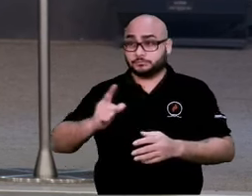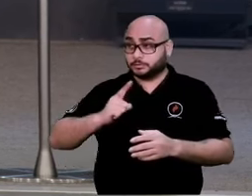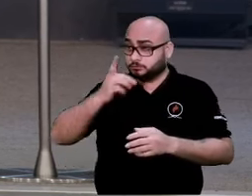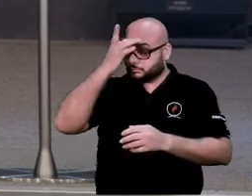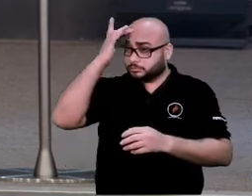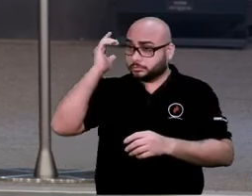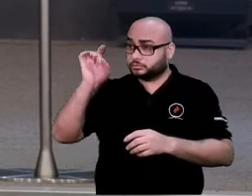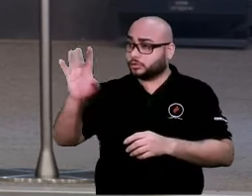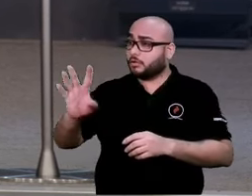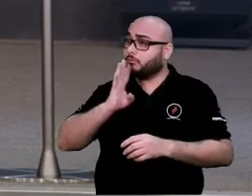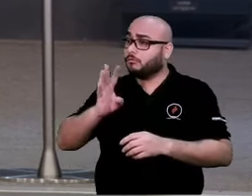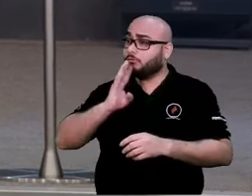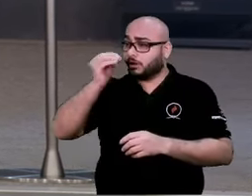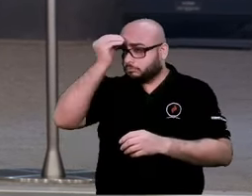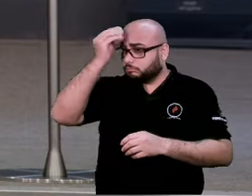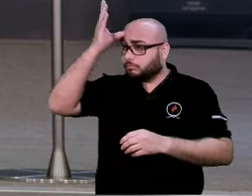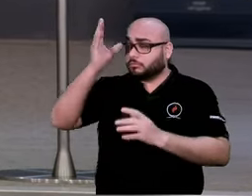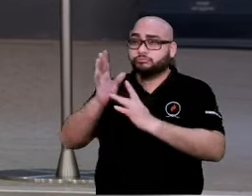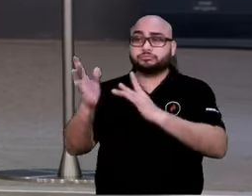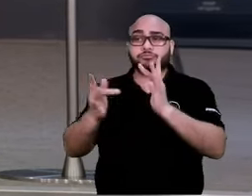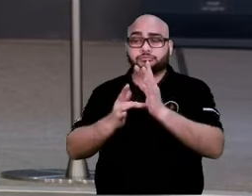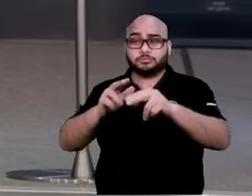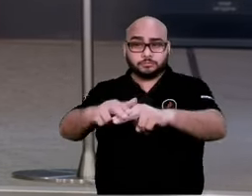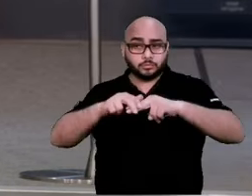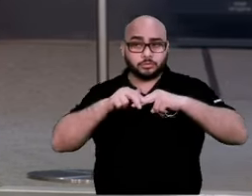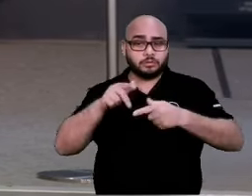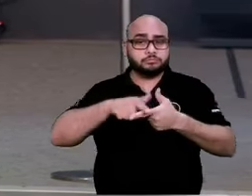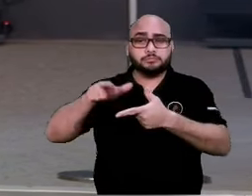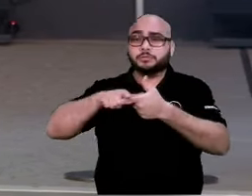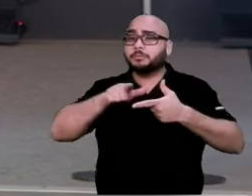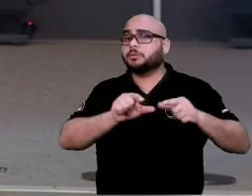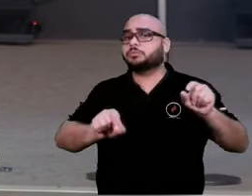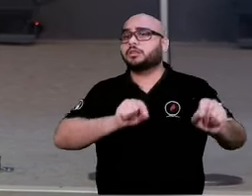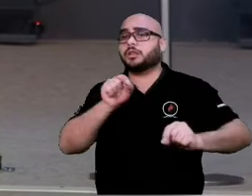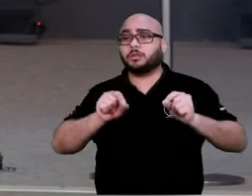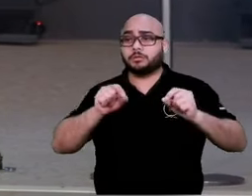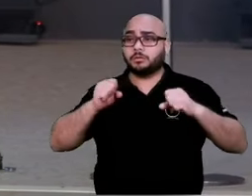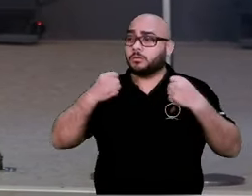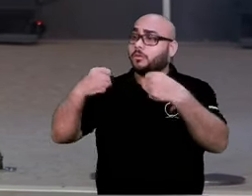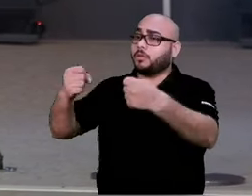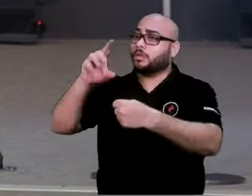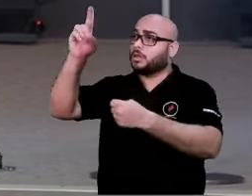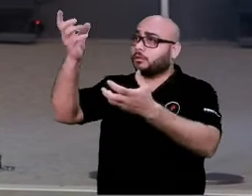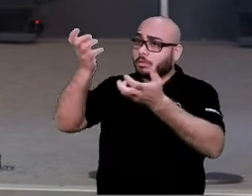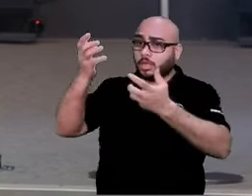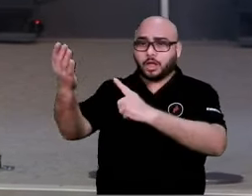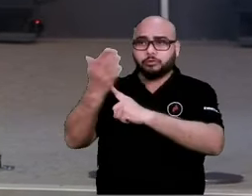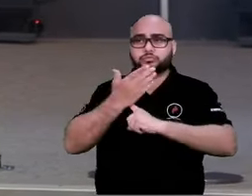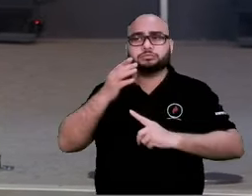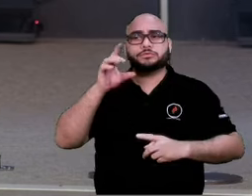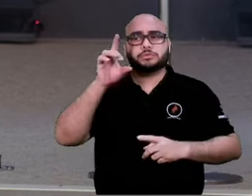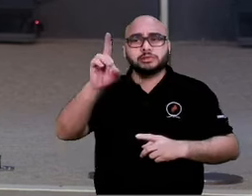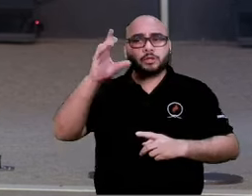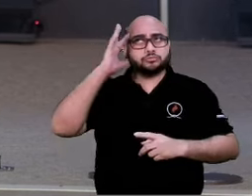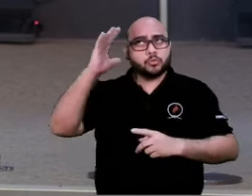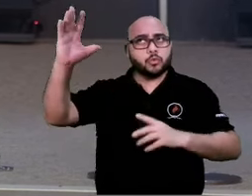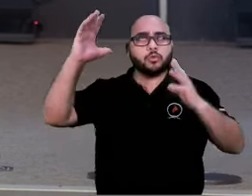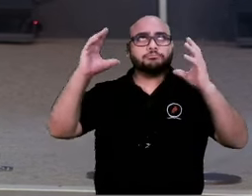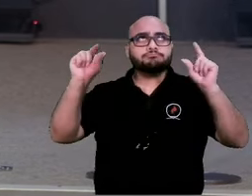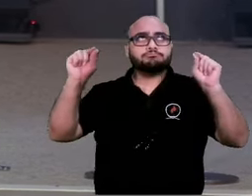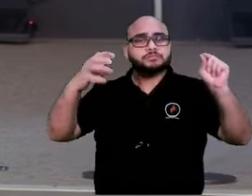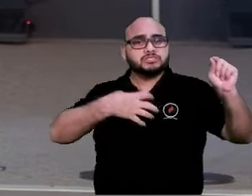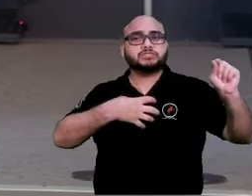a fechar o cerco, correram para a terra santa. Você consegue desenhar esse ambiente aqui? Está ali